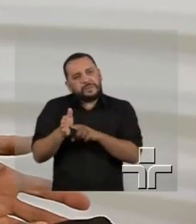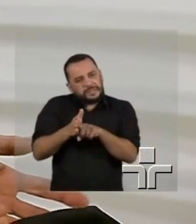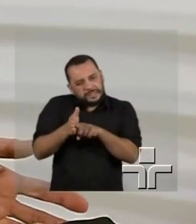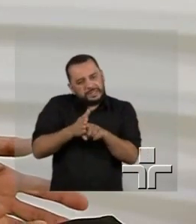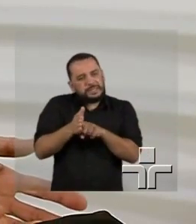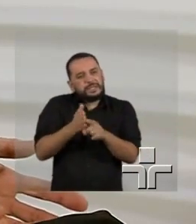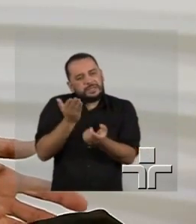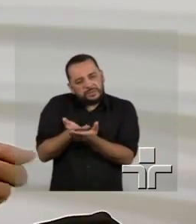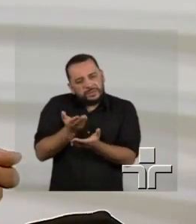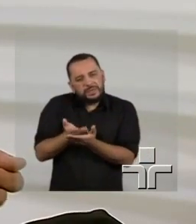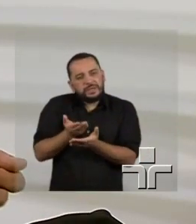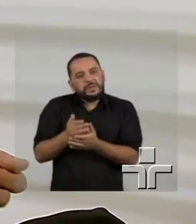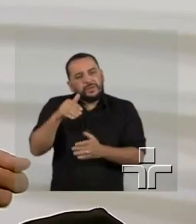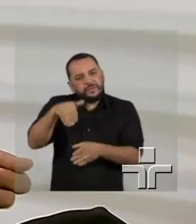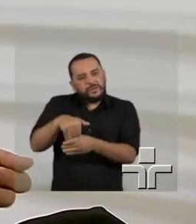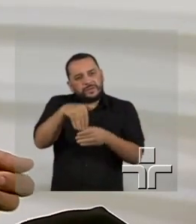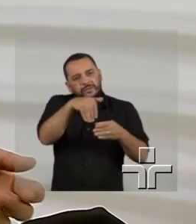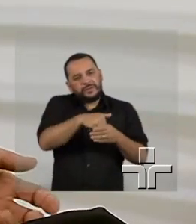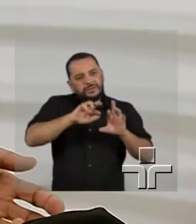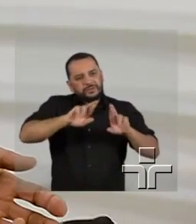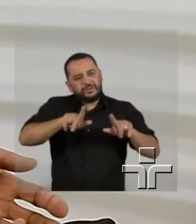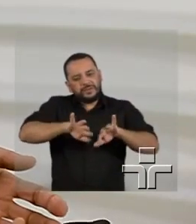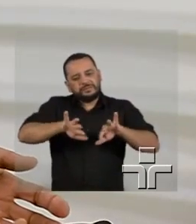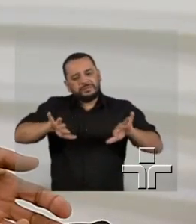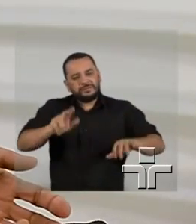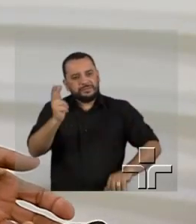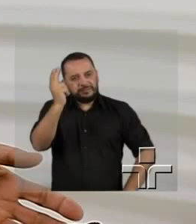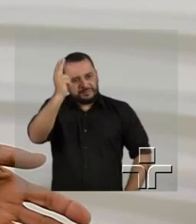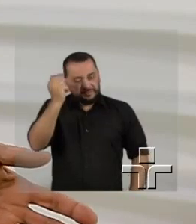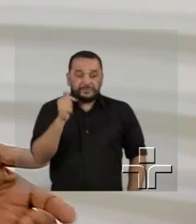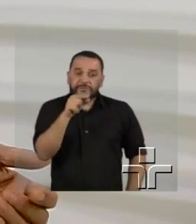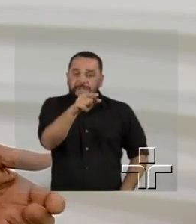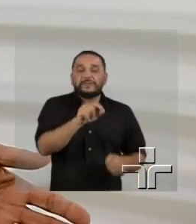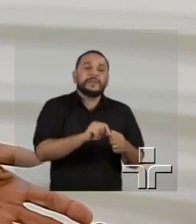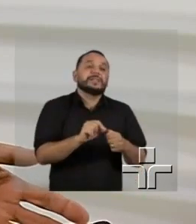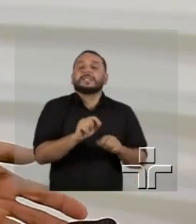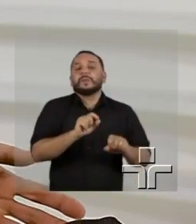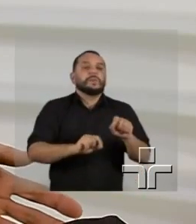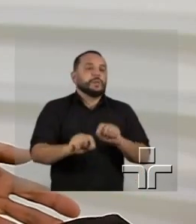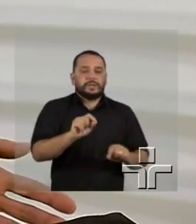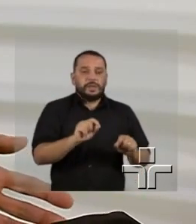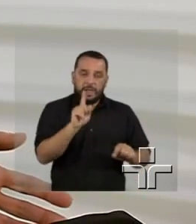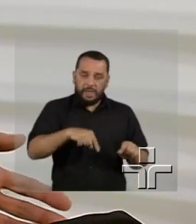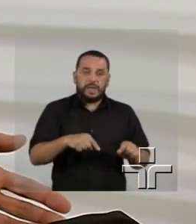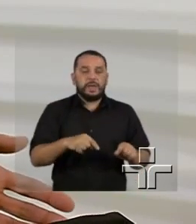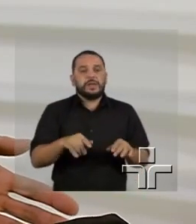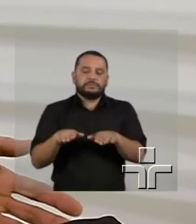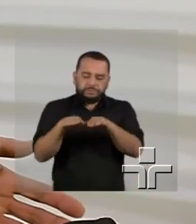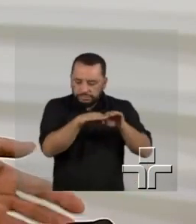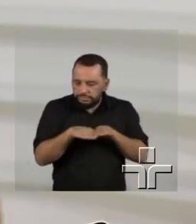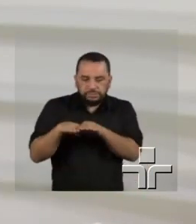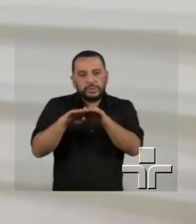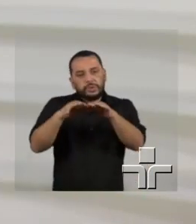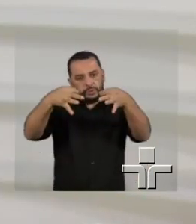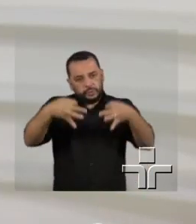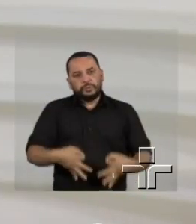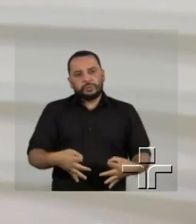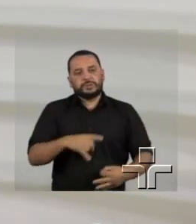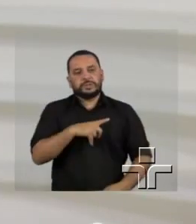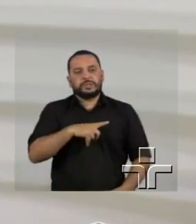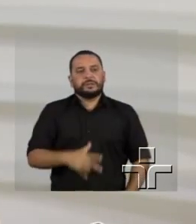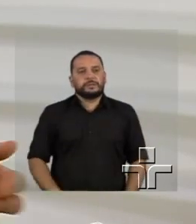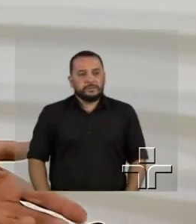conduzida pelo Rodrigo Maia, aí tem algumas disputas dizendo que quer tirar o protagonismo do outro, não sei o que, mas aí é ciumeira e, pior de